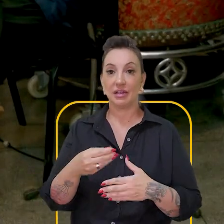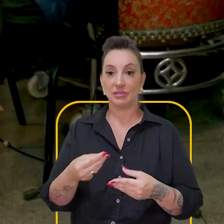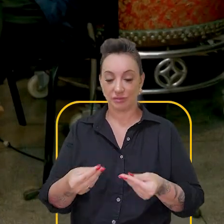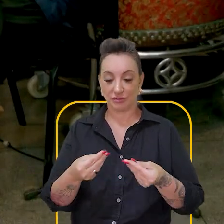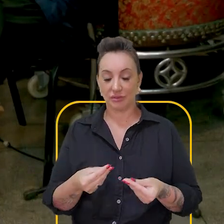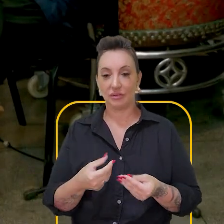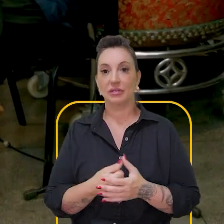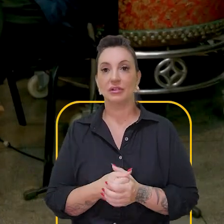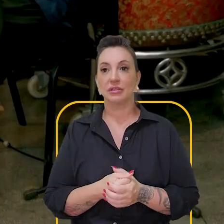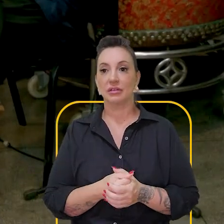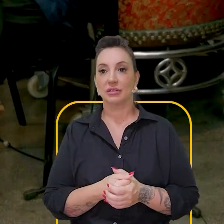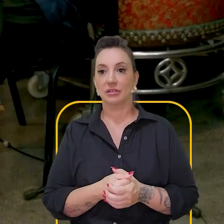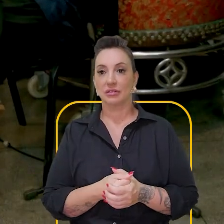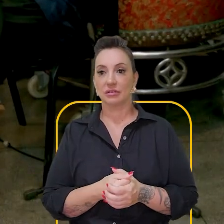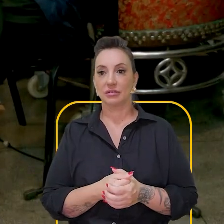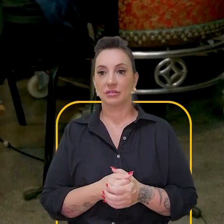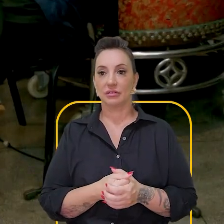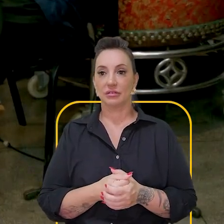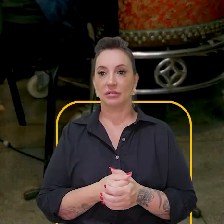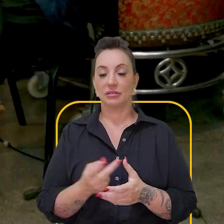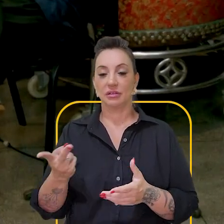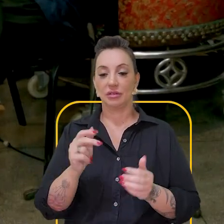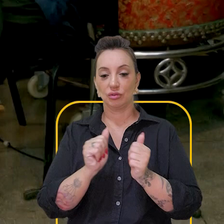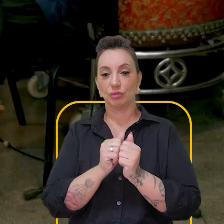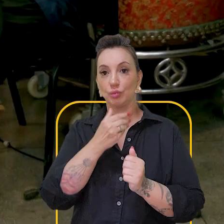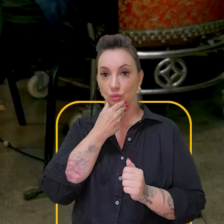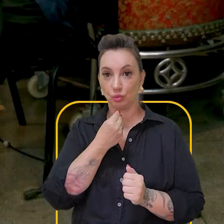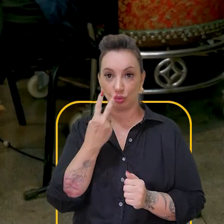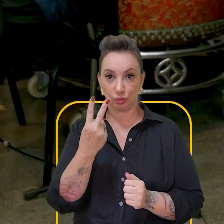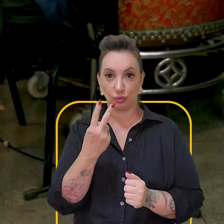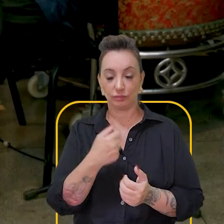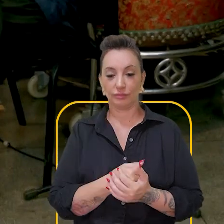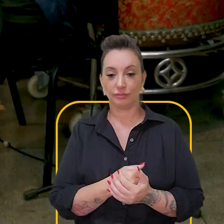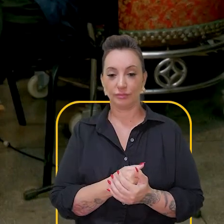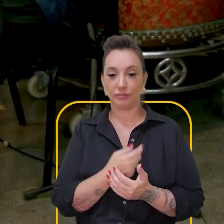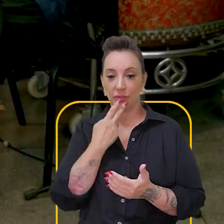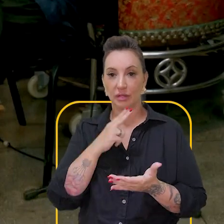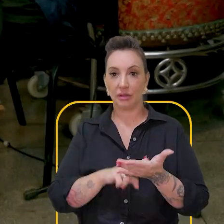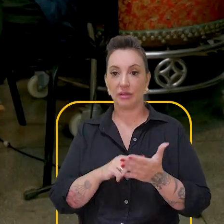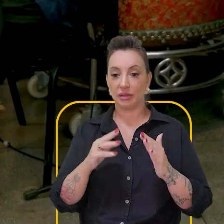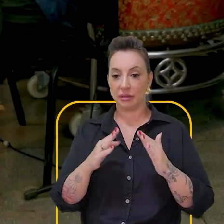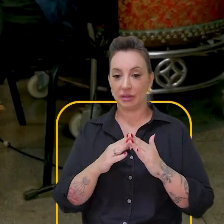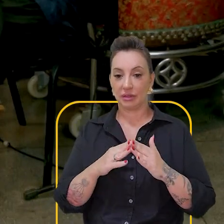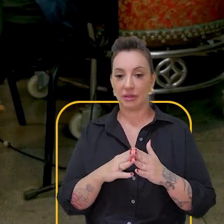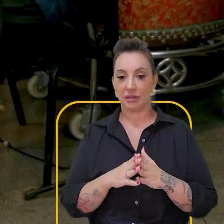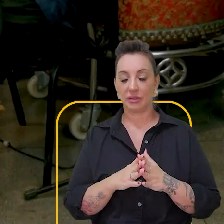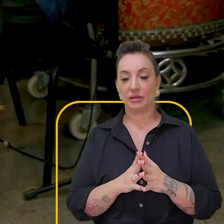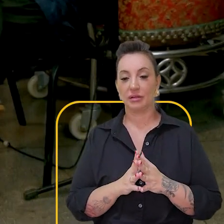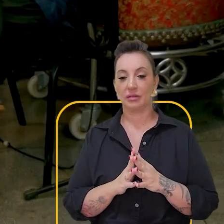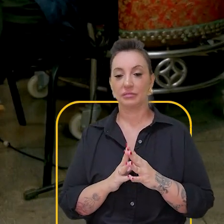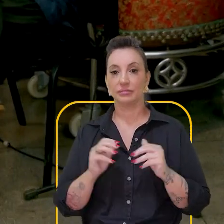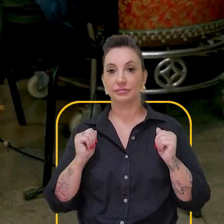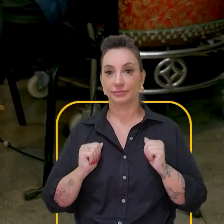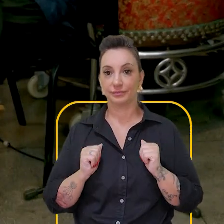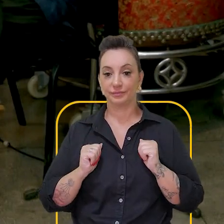aí eu cheguei na estação de trem em Jundiaí e os eles não apareceram